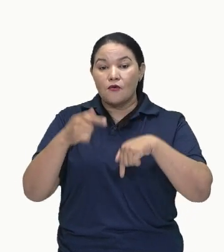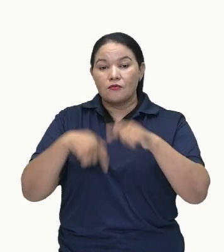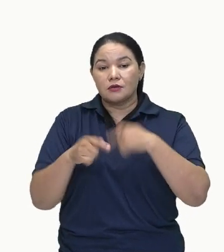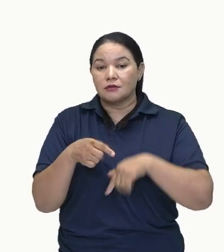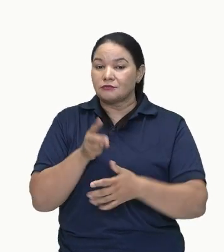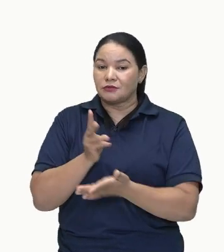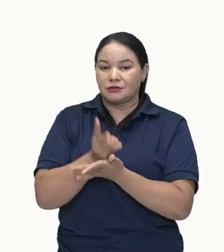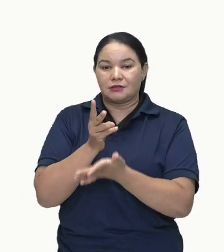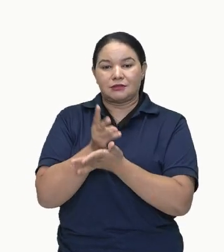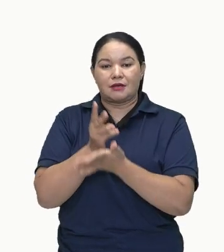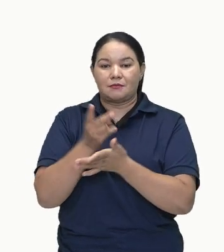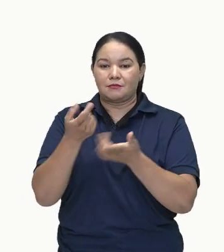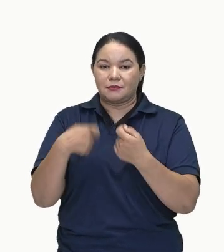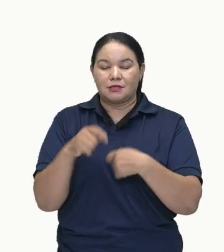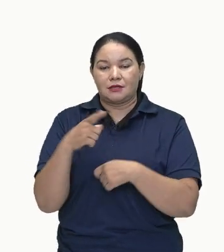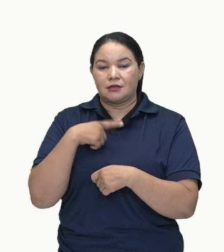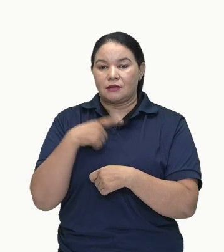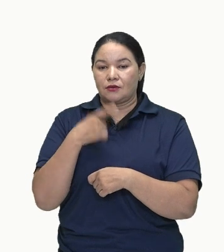químico